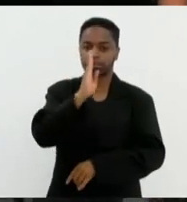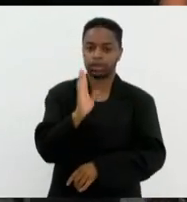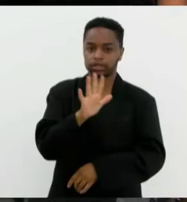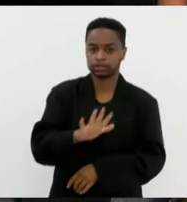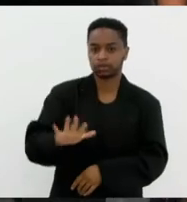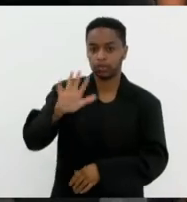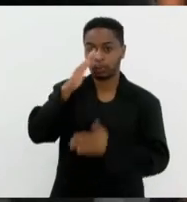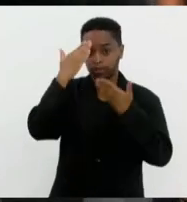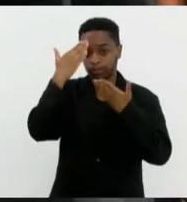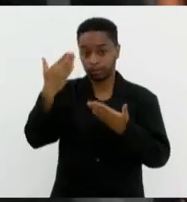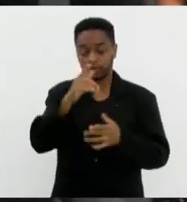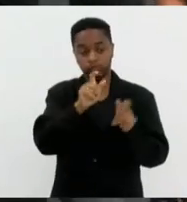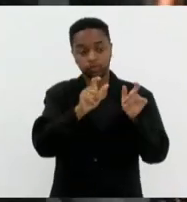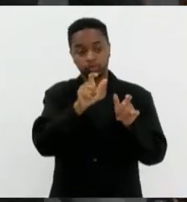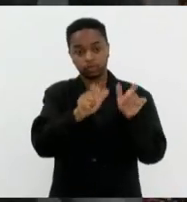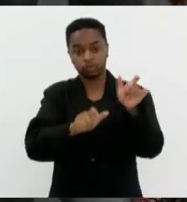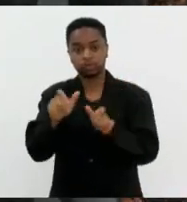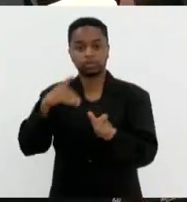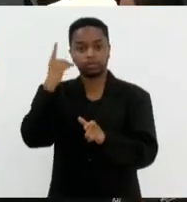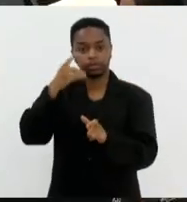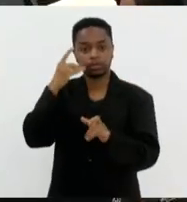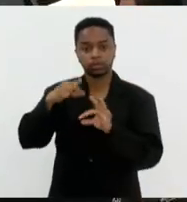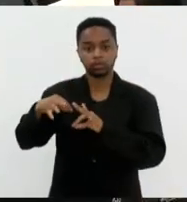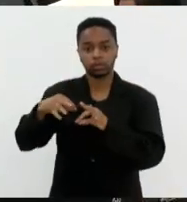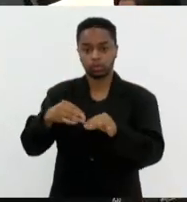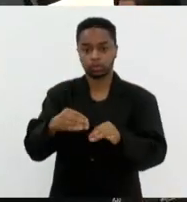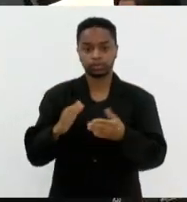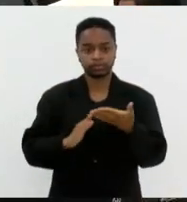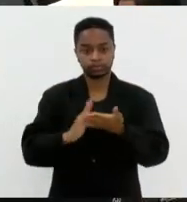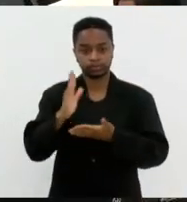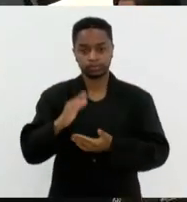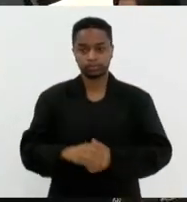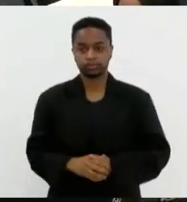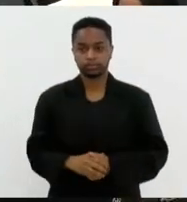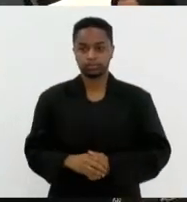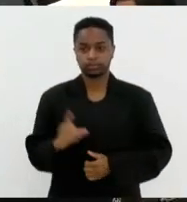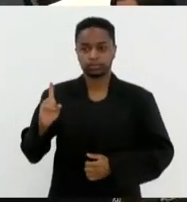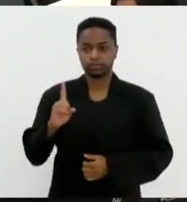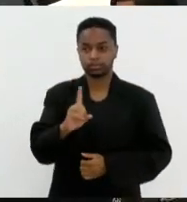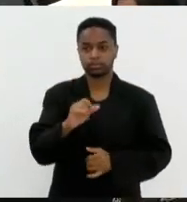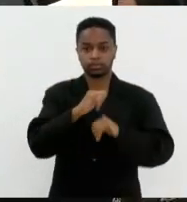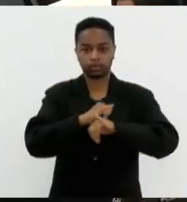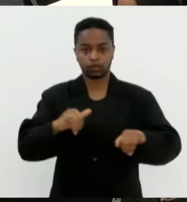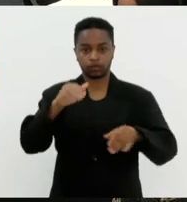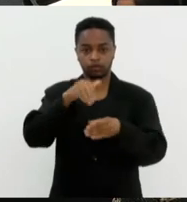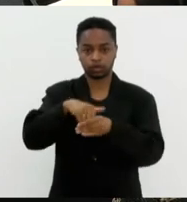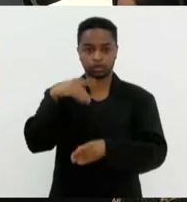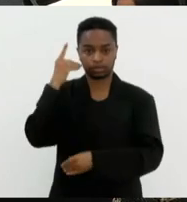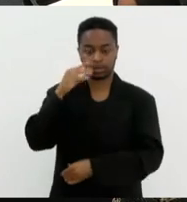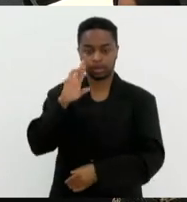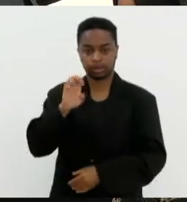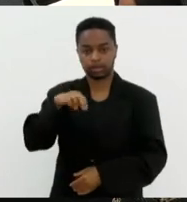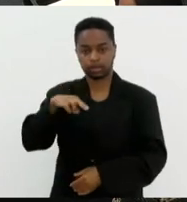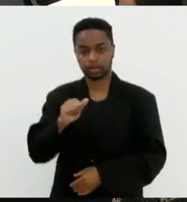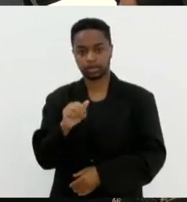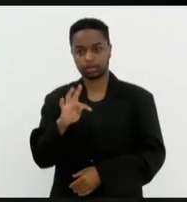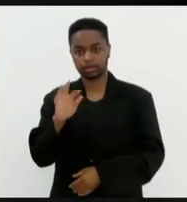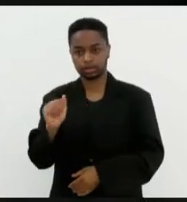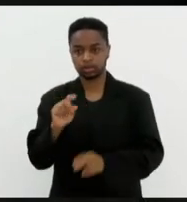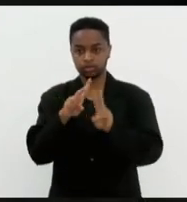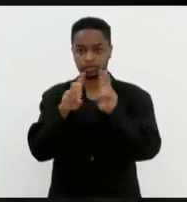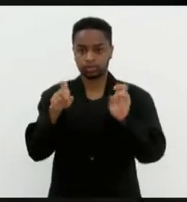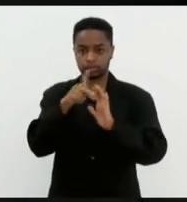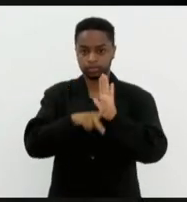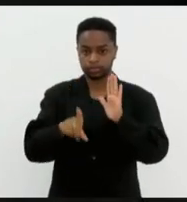os parlamentares pela aprovação. Para a declaração de voto, a deputada Renata. Ah, sim. Sobre o